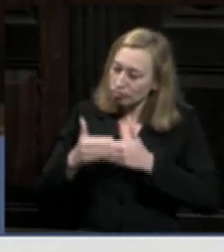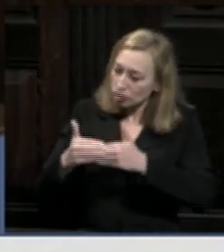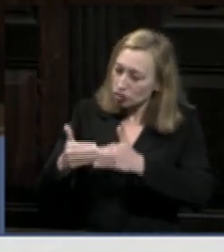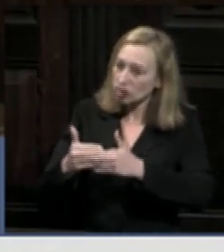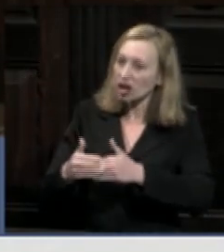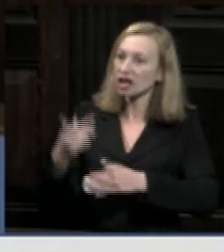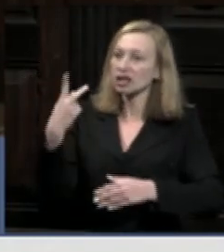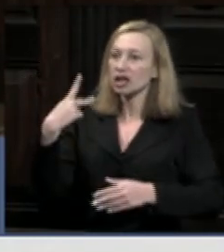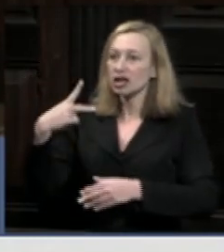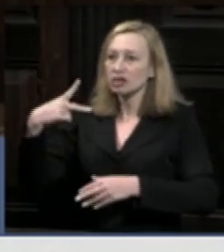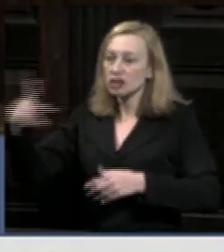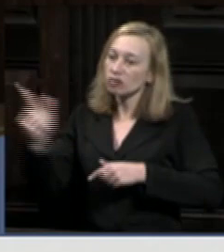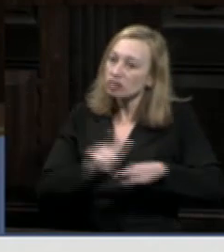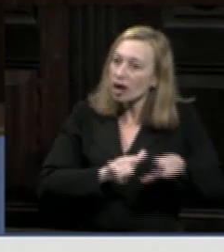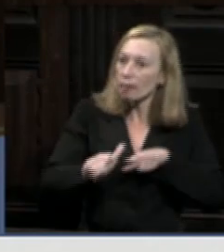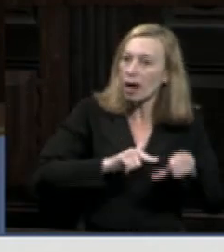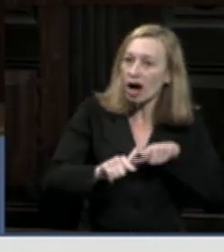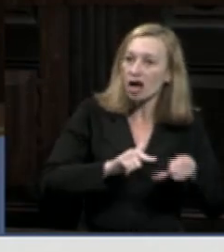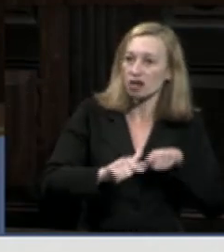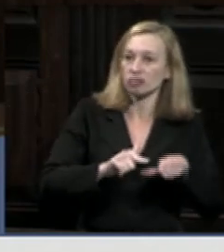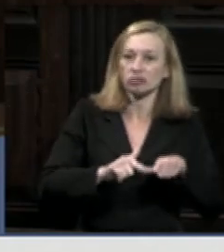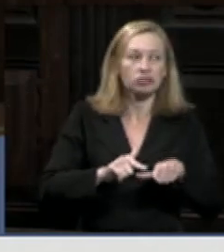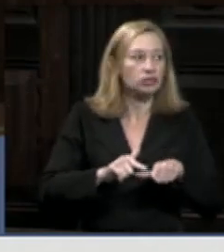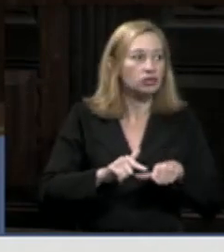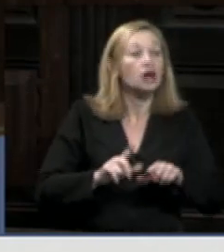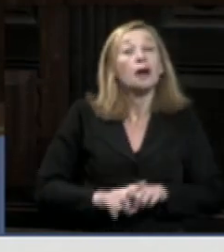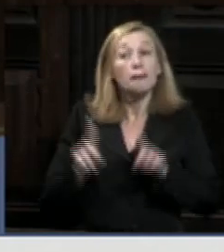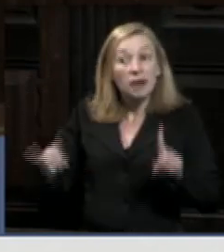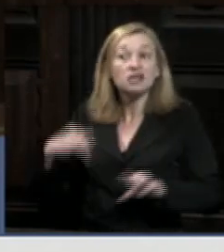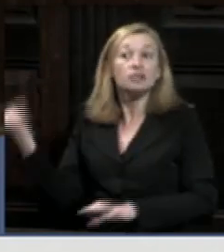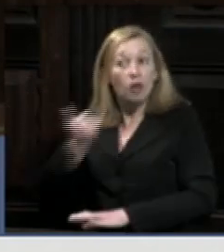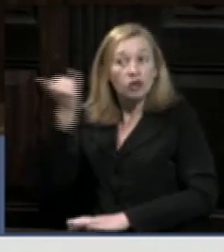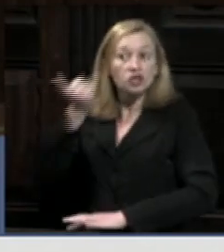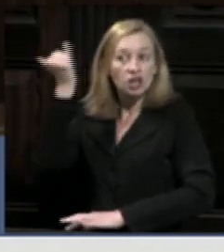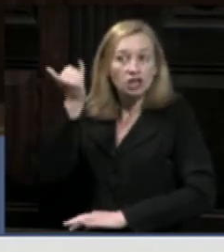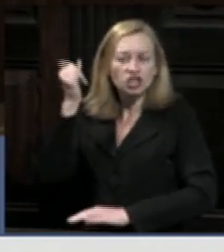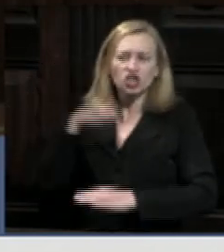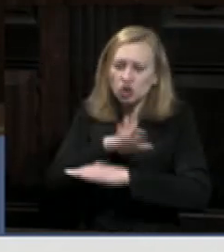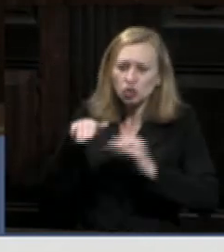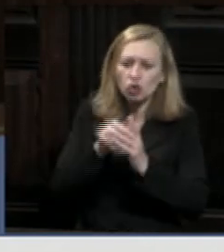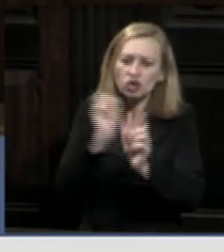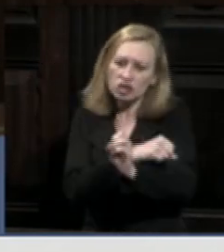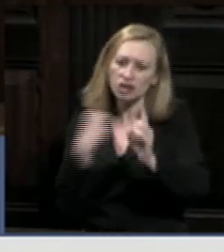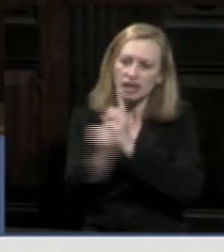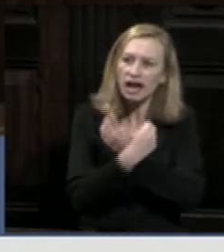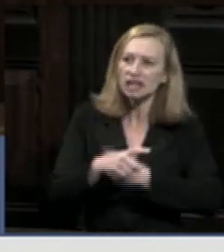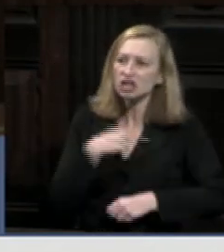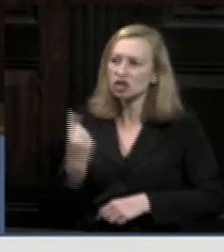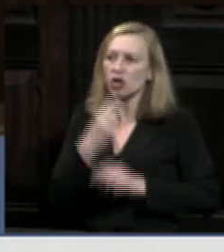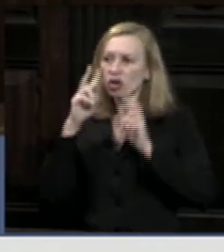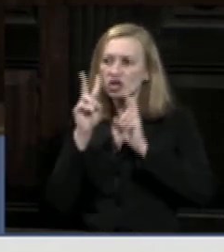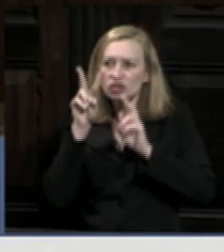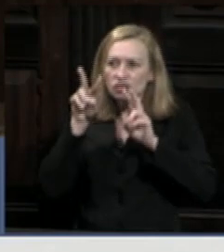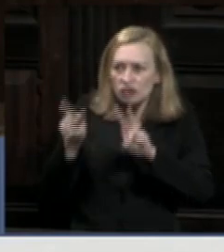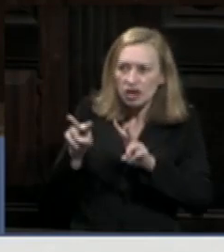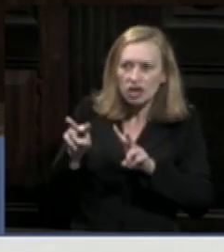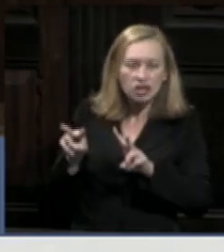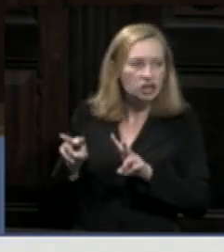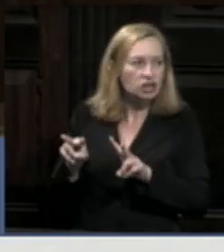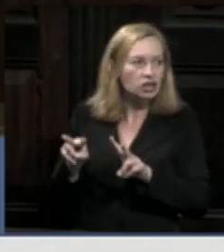sua campanha mesmo que aí fragilizado mas é importante que a sociedade ea gente vê de forma muito sólida